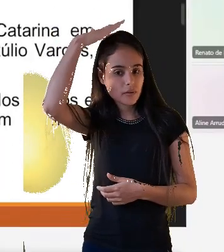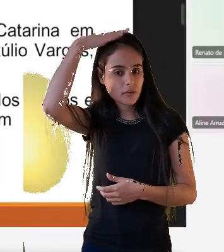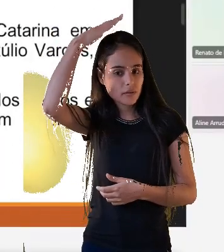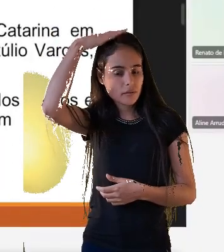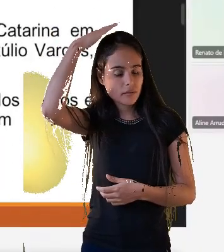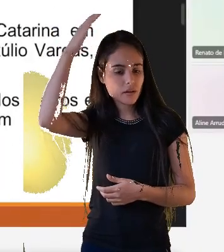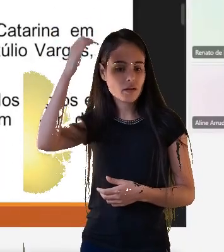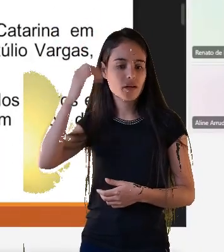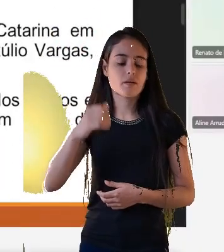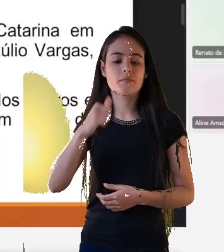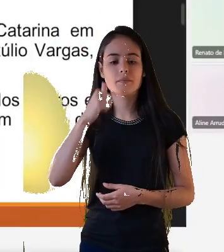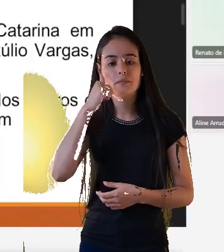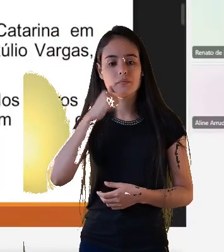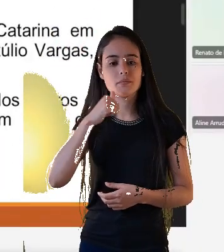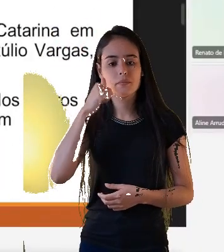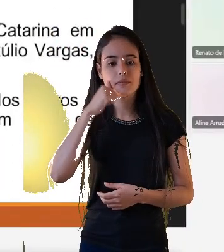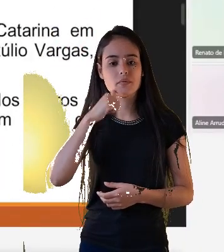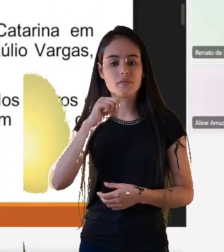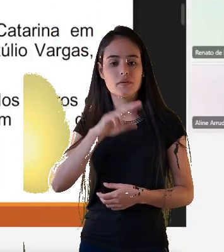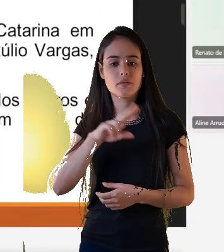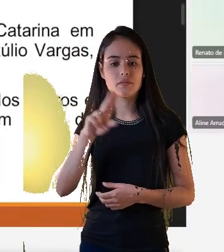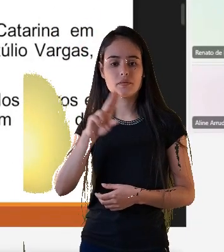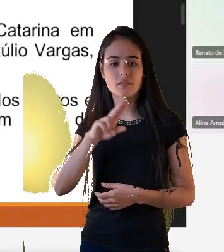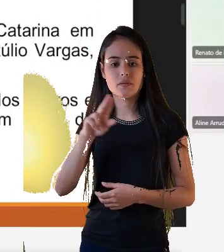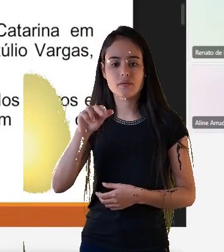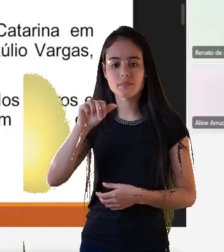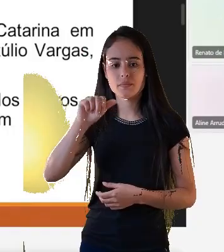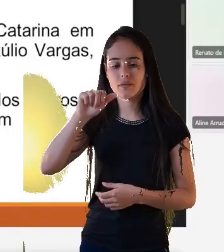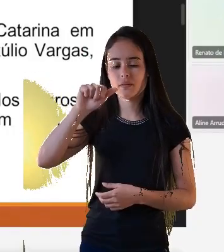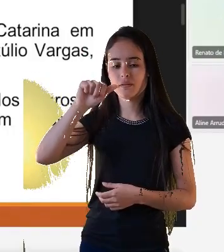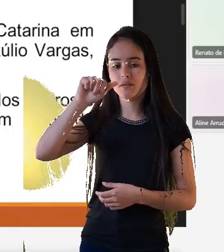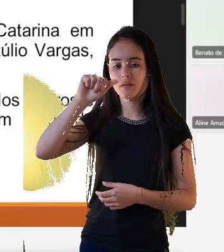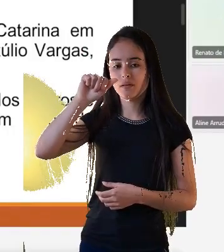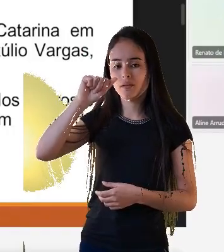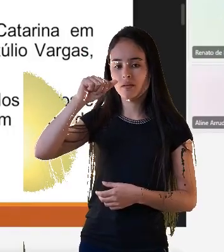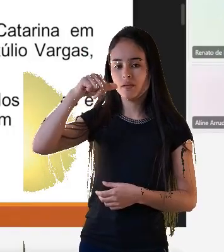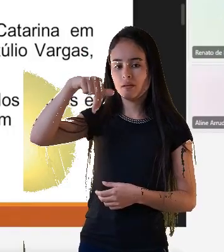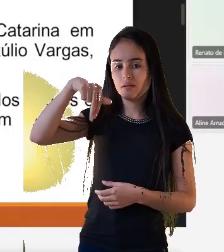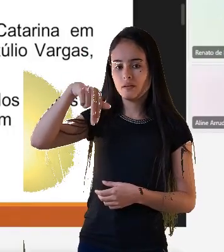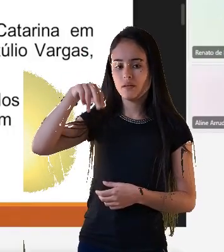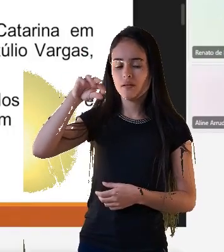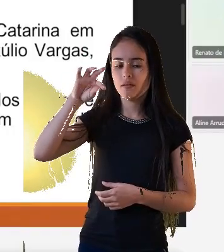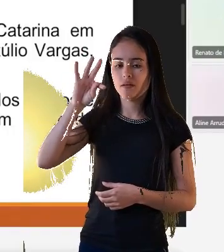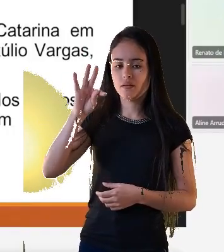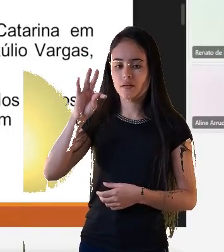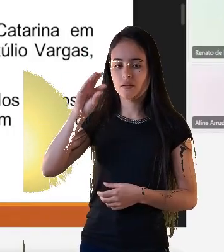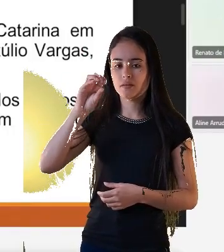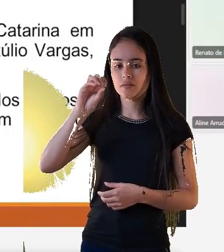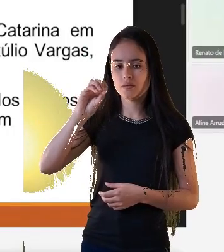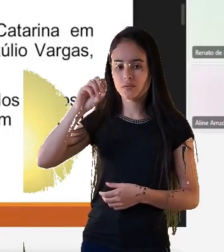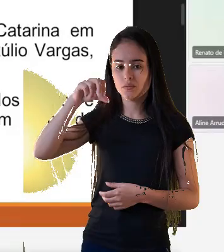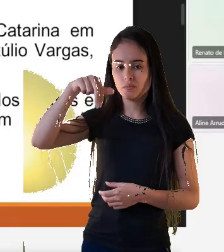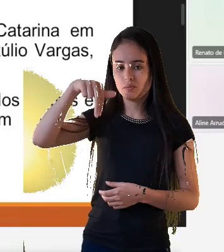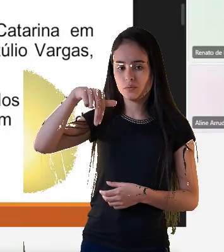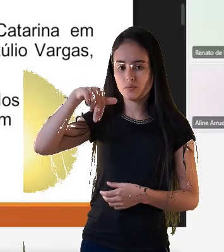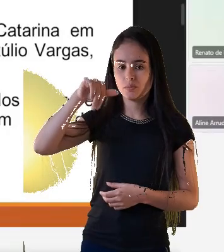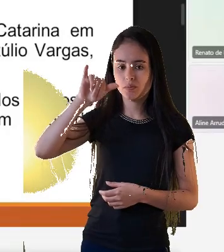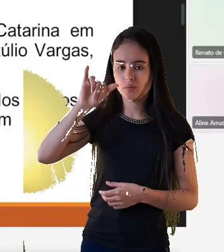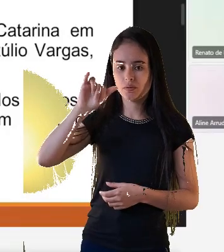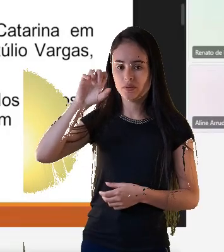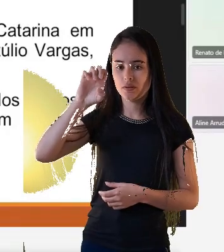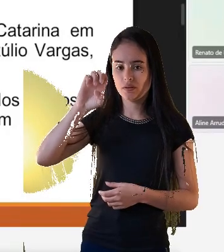nome importantíssimo, né, de uma mulher aqui do sul do país, né, de Santa Catarina, a Antonieta